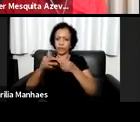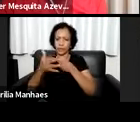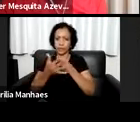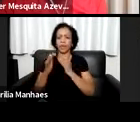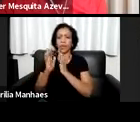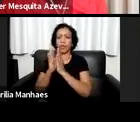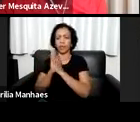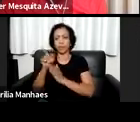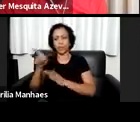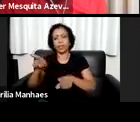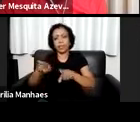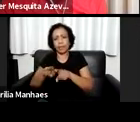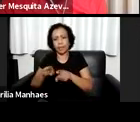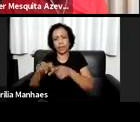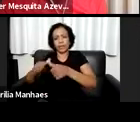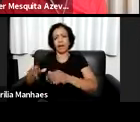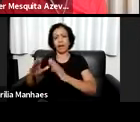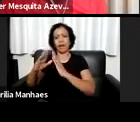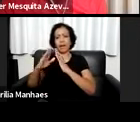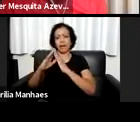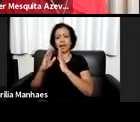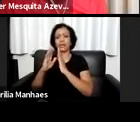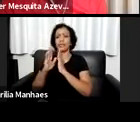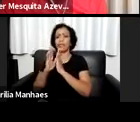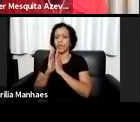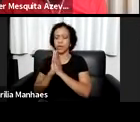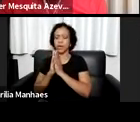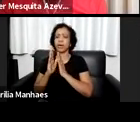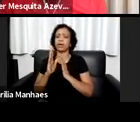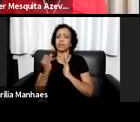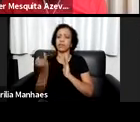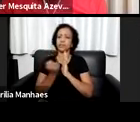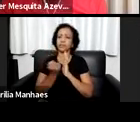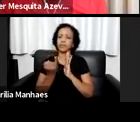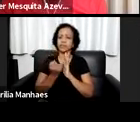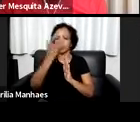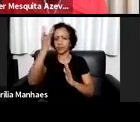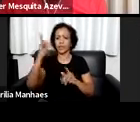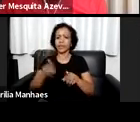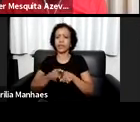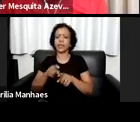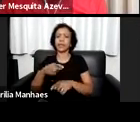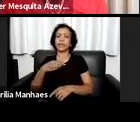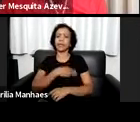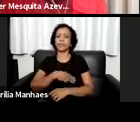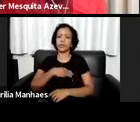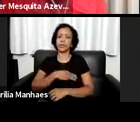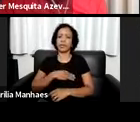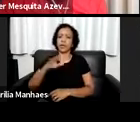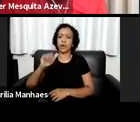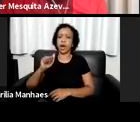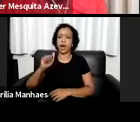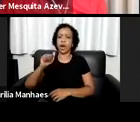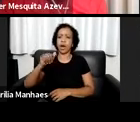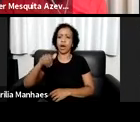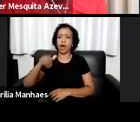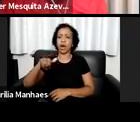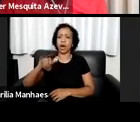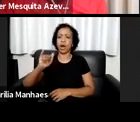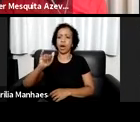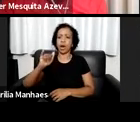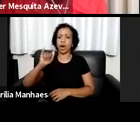eles também, vamos interceder por eles. Nós estamos com o missionário, pastor Adilson Alisson, ele trabalha lá na